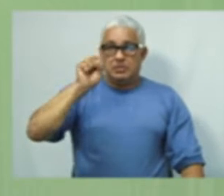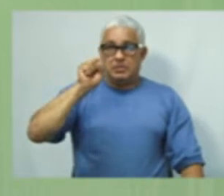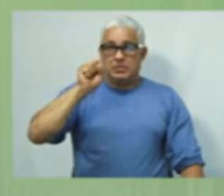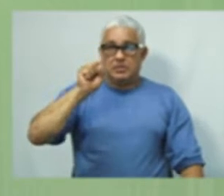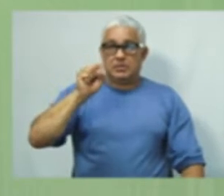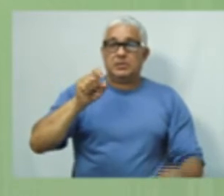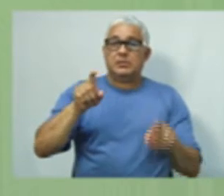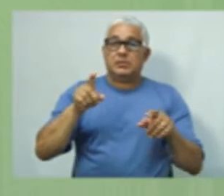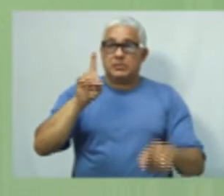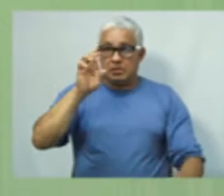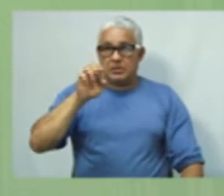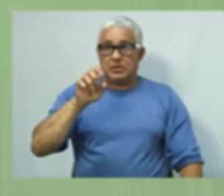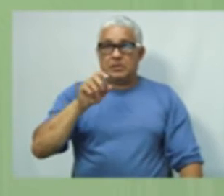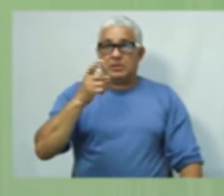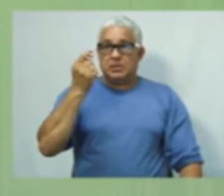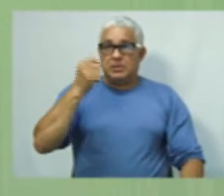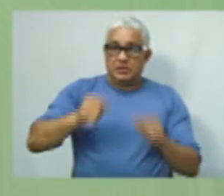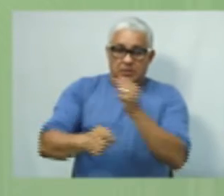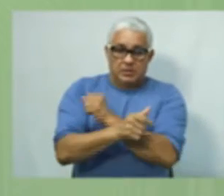várias instituições financeiras.